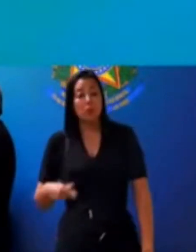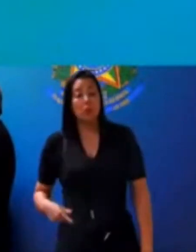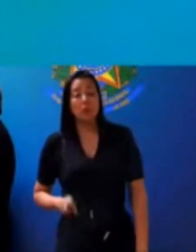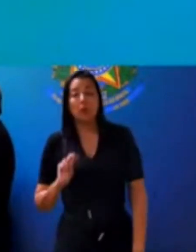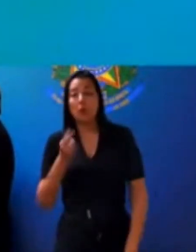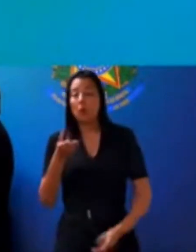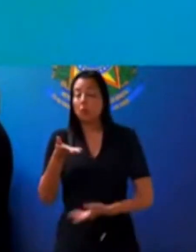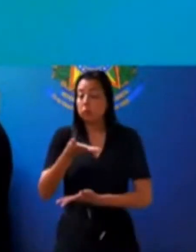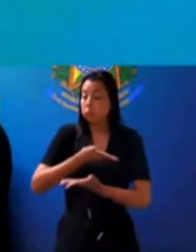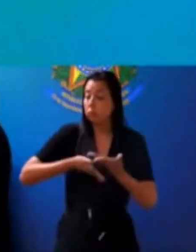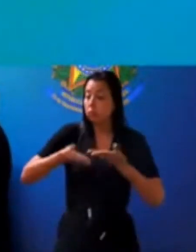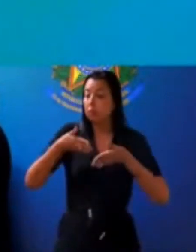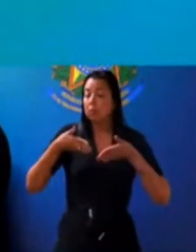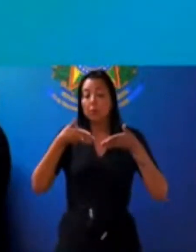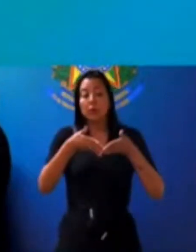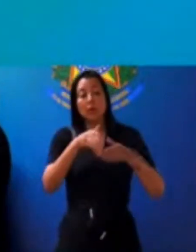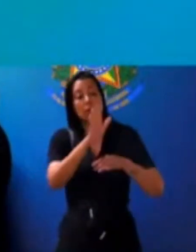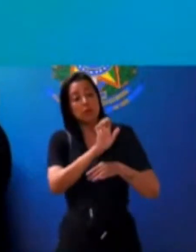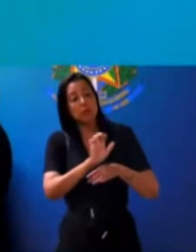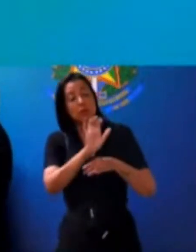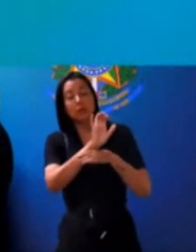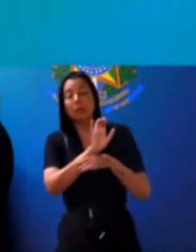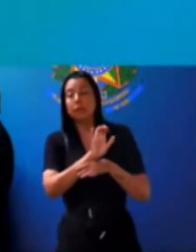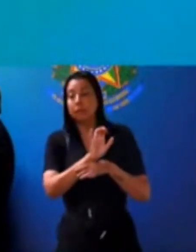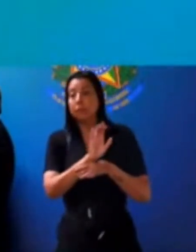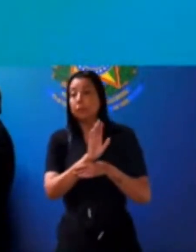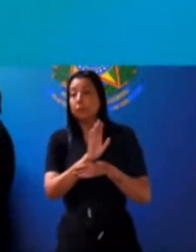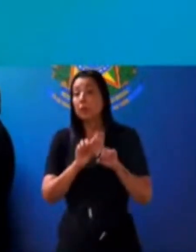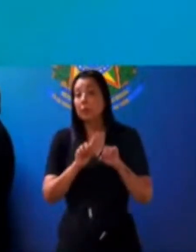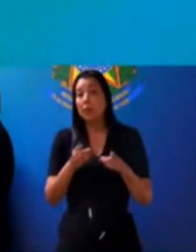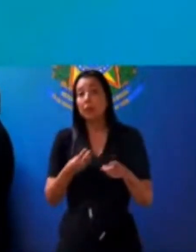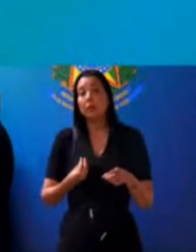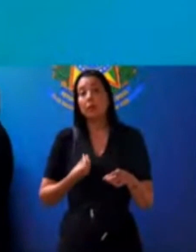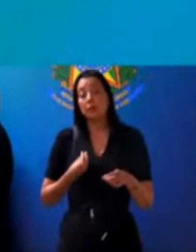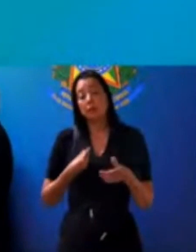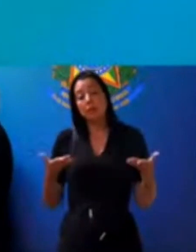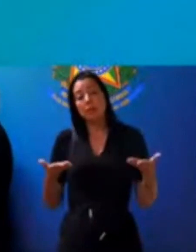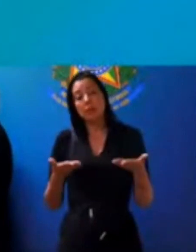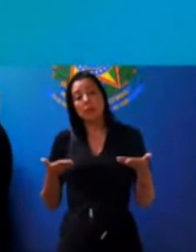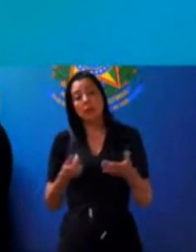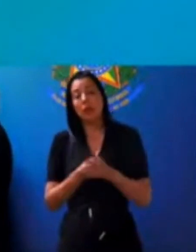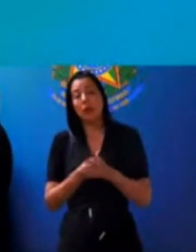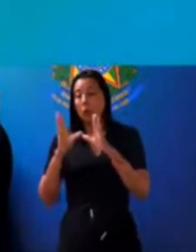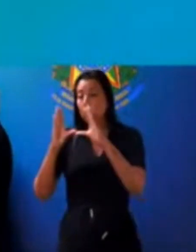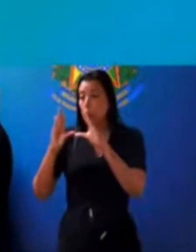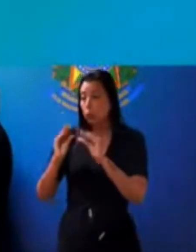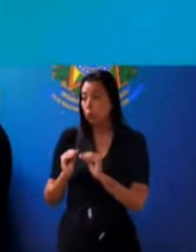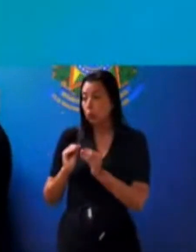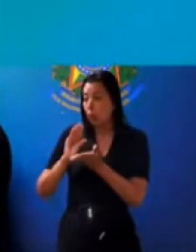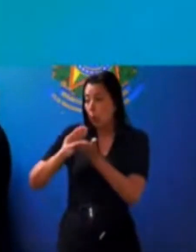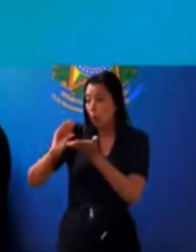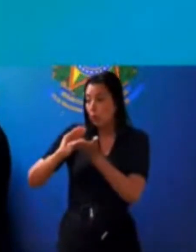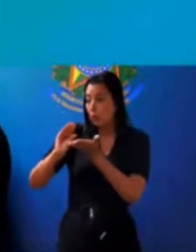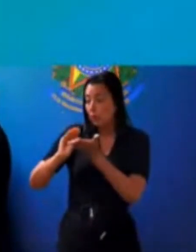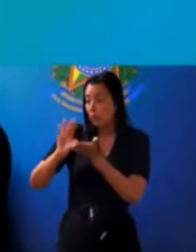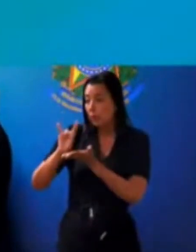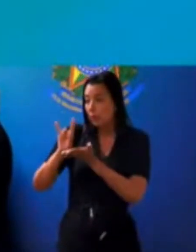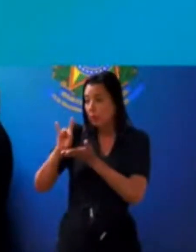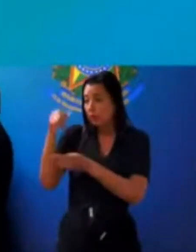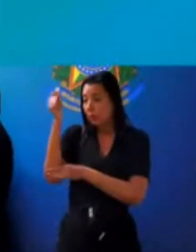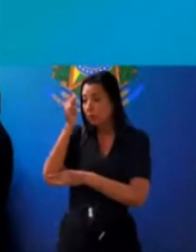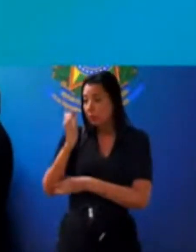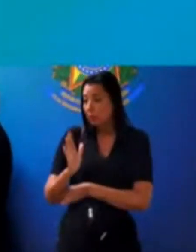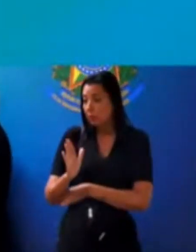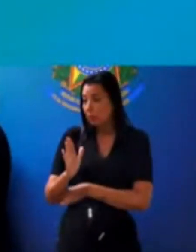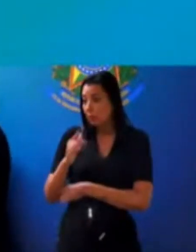entidades mistas com participação estatal porém vivemos recentemente um verdadeiro Apagão No financiamento da ciência brasileira